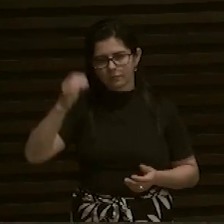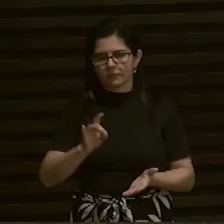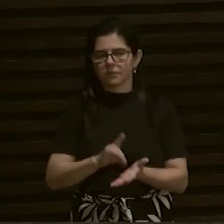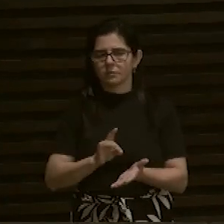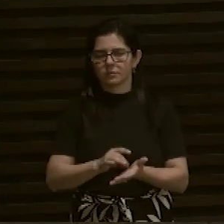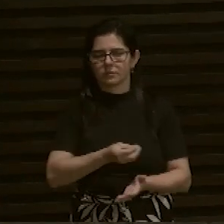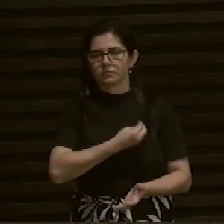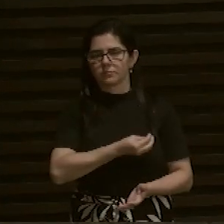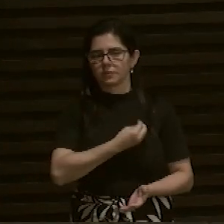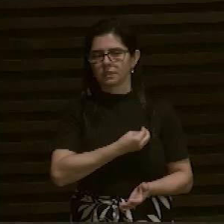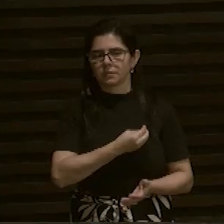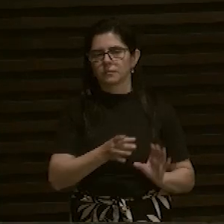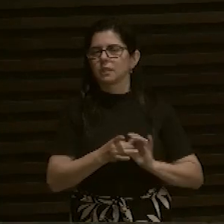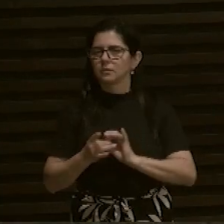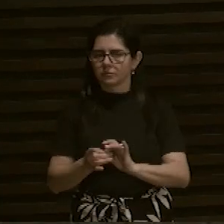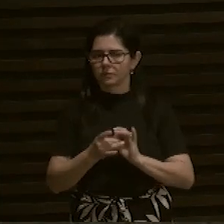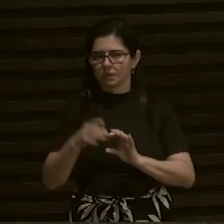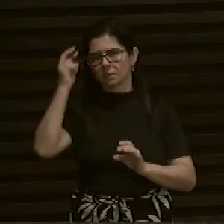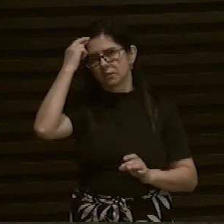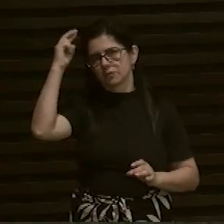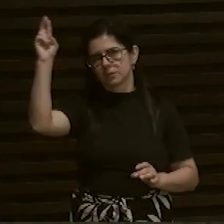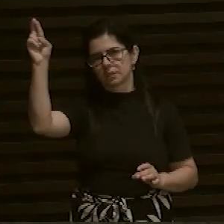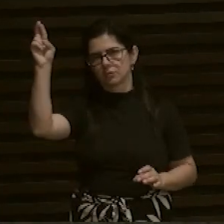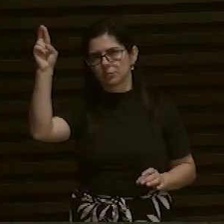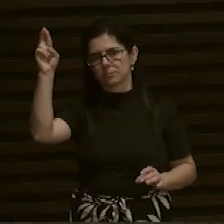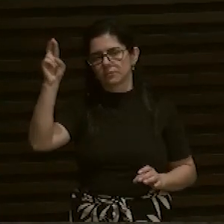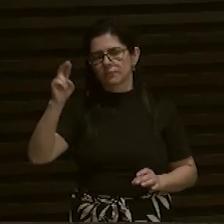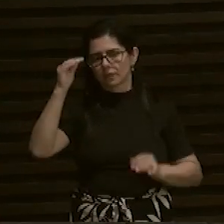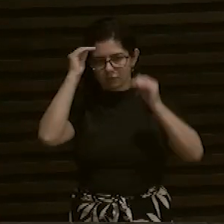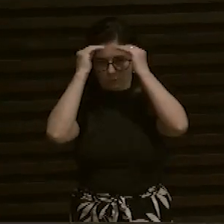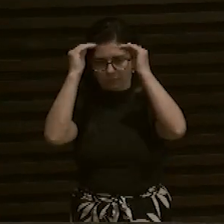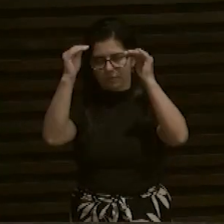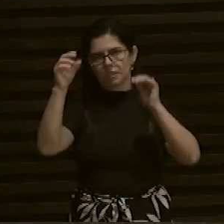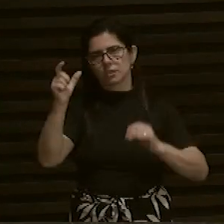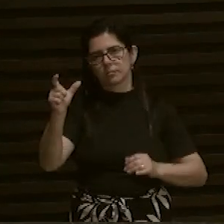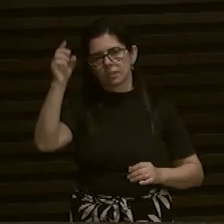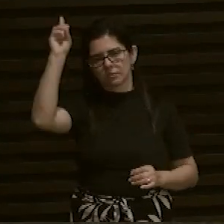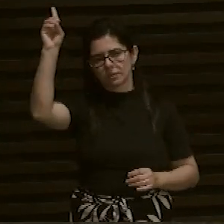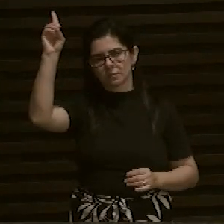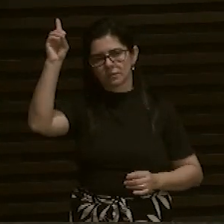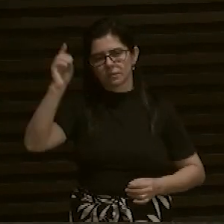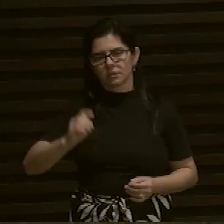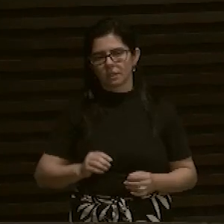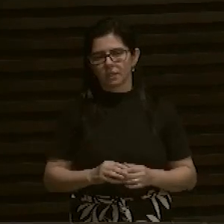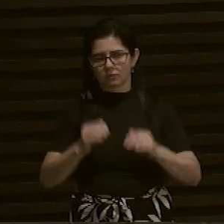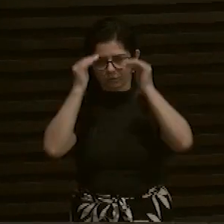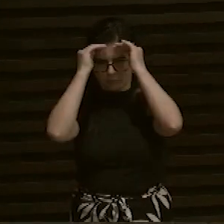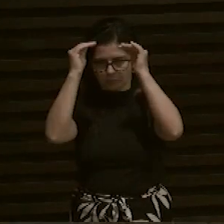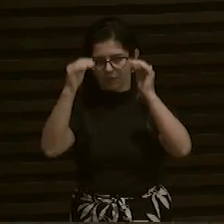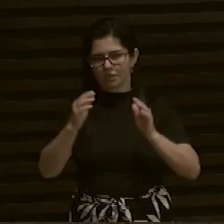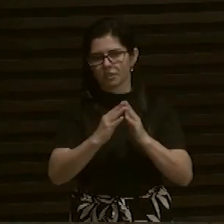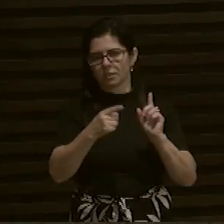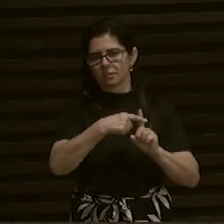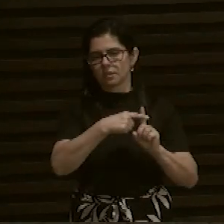com o senhorio do Senhor na vida dele, né? Onde ele se submete à palavra do Senhor, se submete à igreja, ele tem uma vida